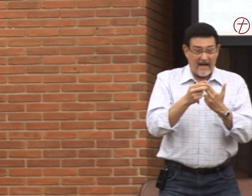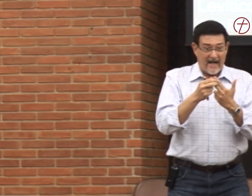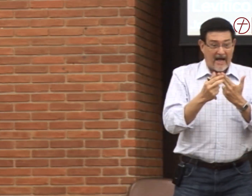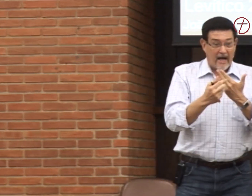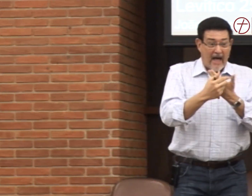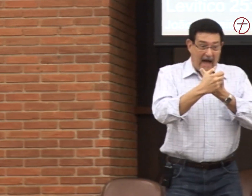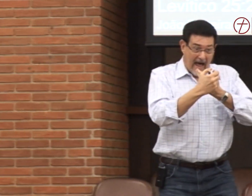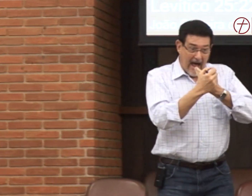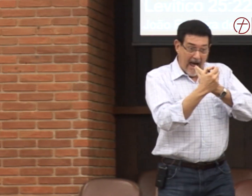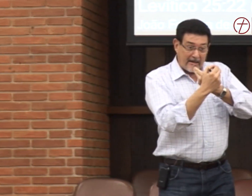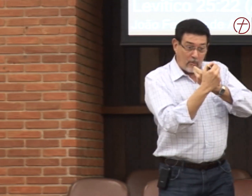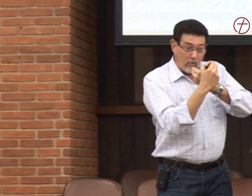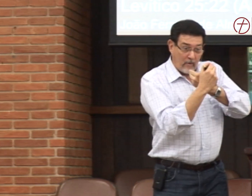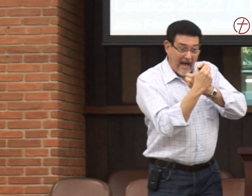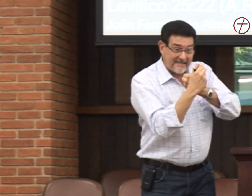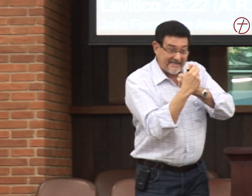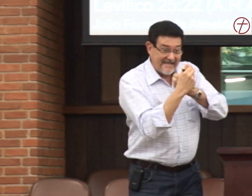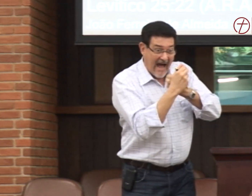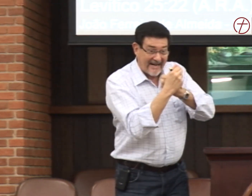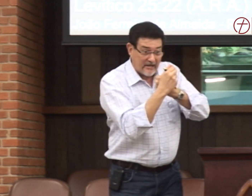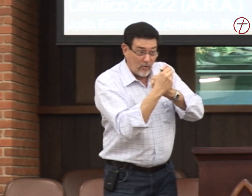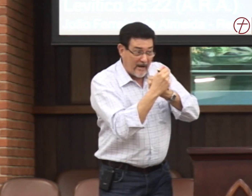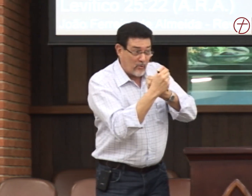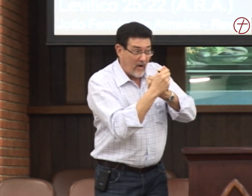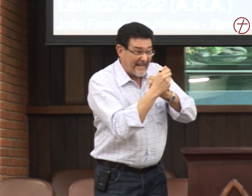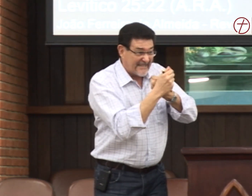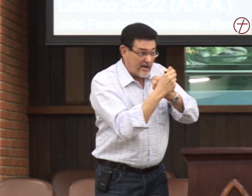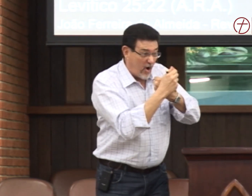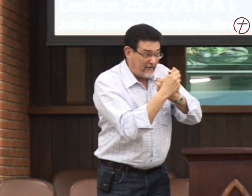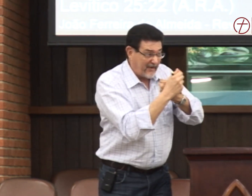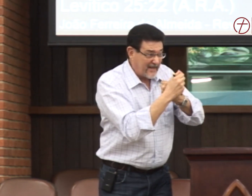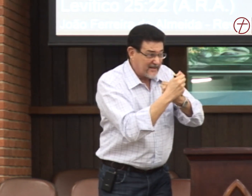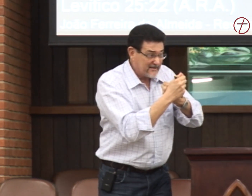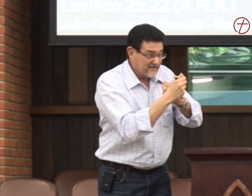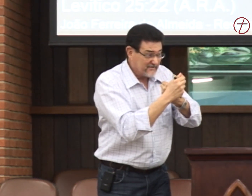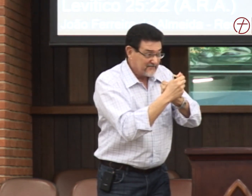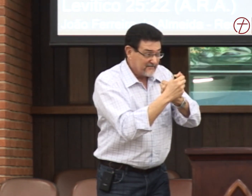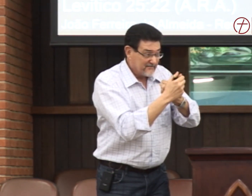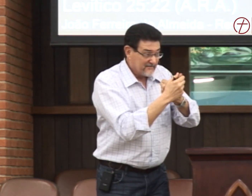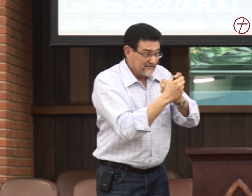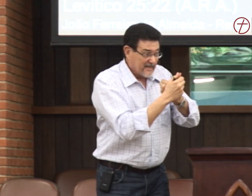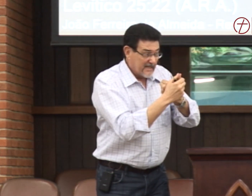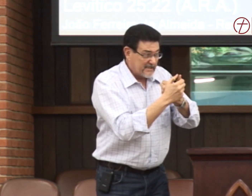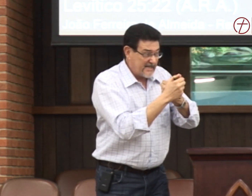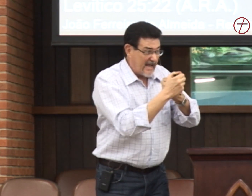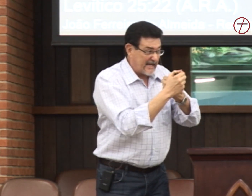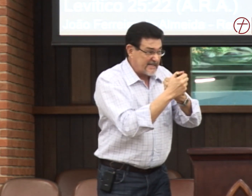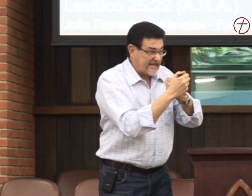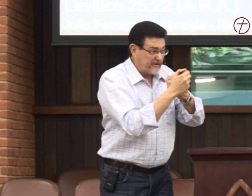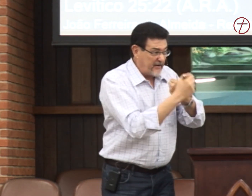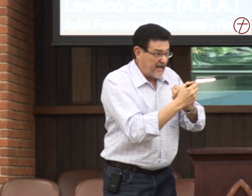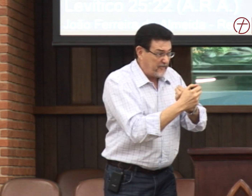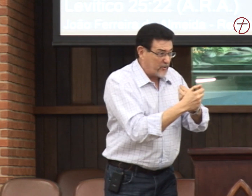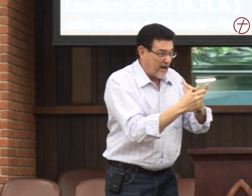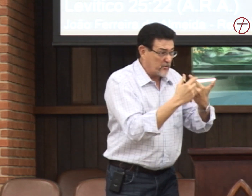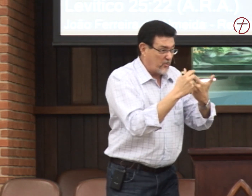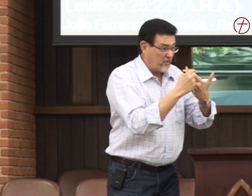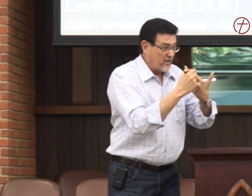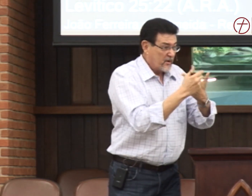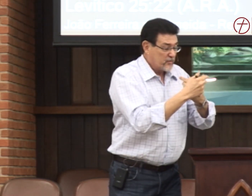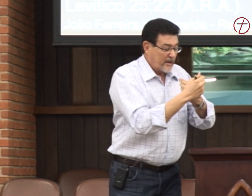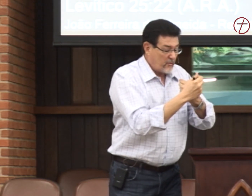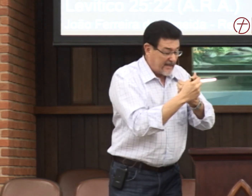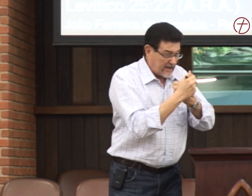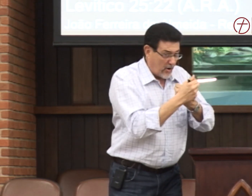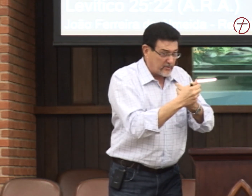e agora a Seara do ano 49 tinha que servir para